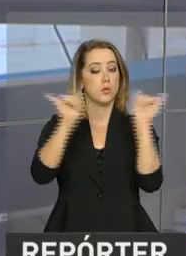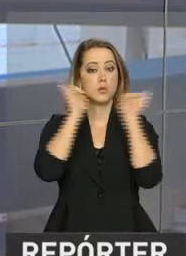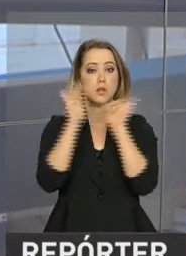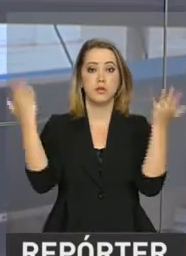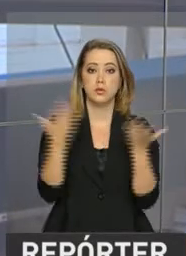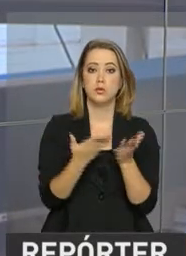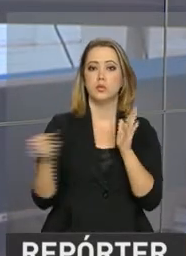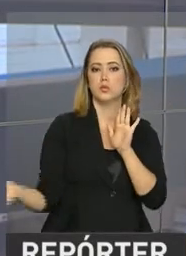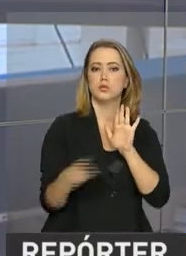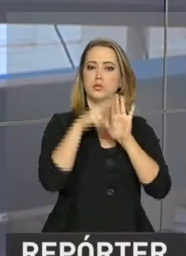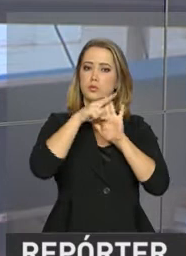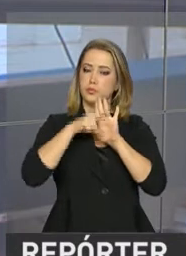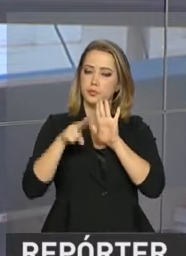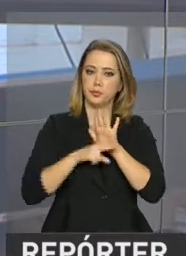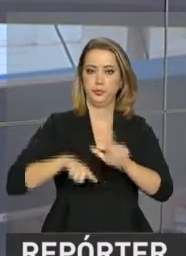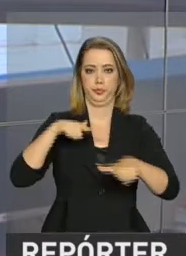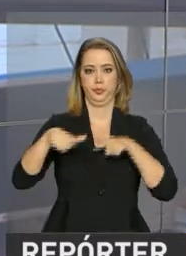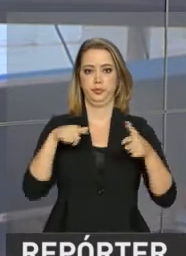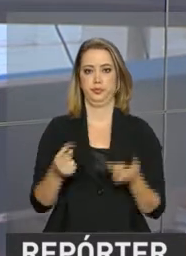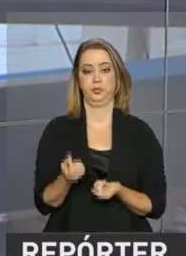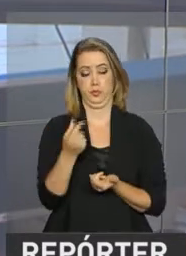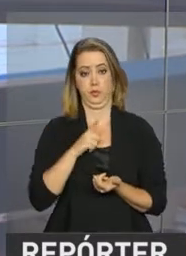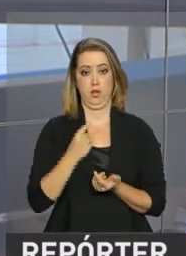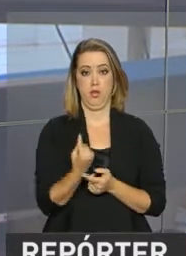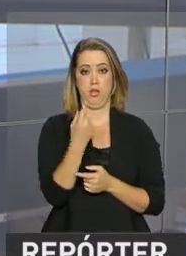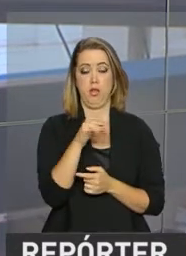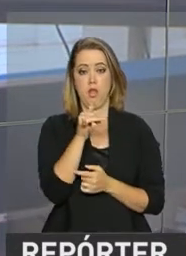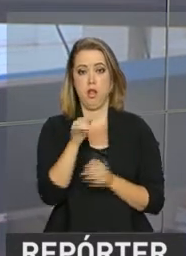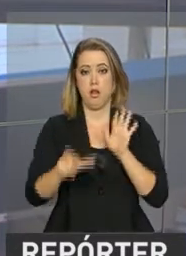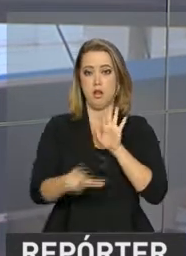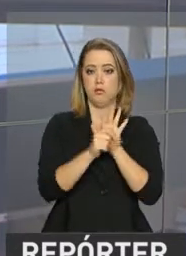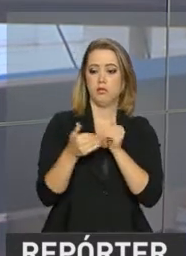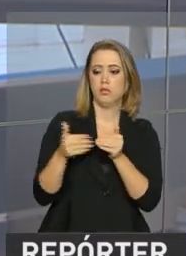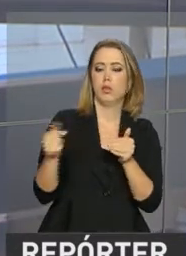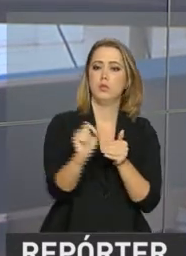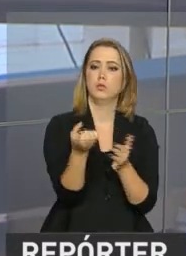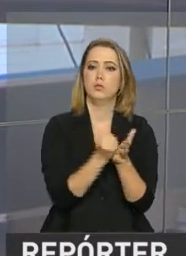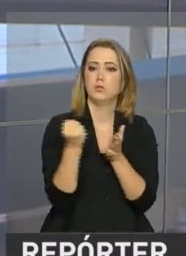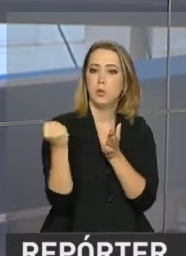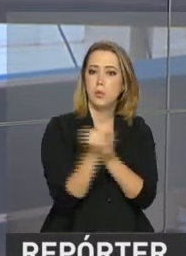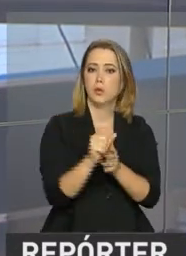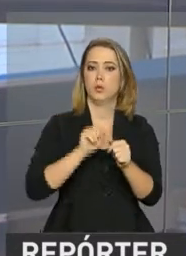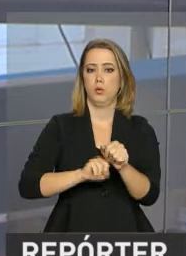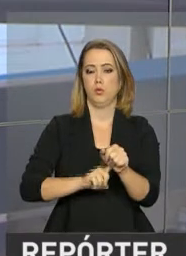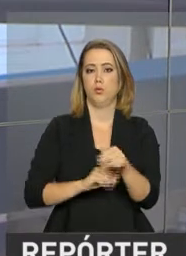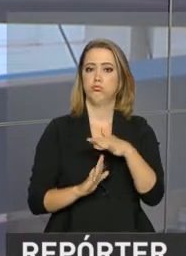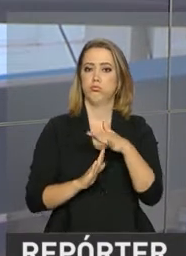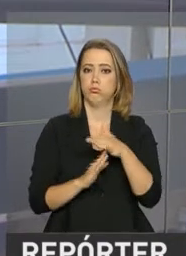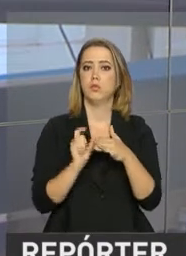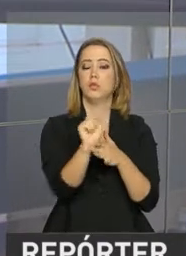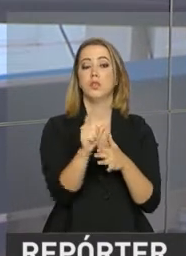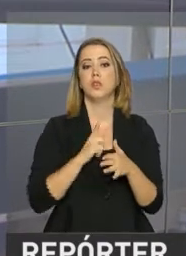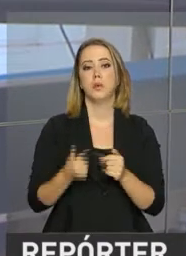medidas de modernização das leis trabalhistas entre as medidas a ampliação do contrato de trabalho temporário maior rentabilidade